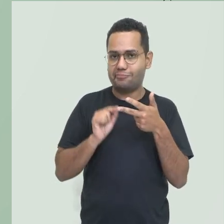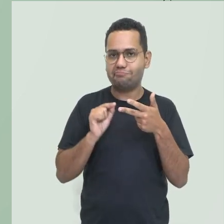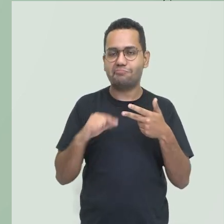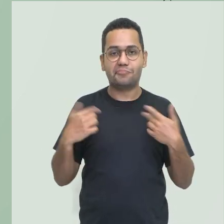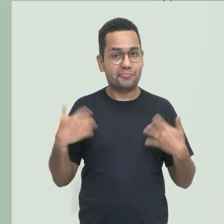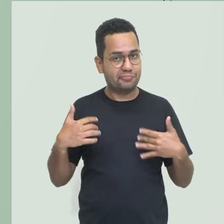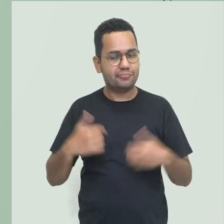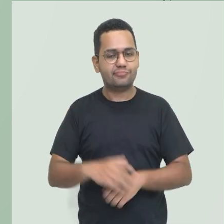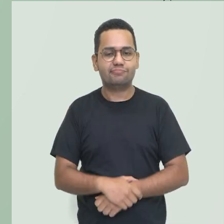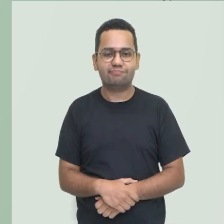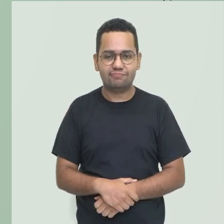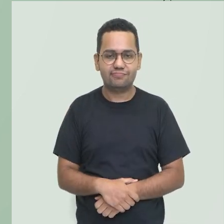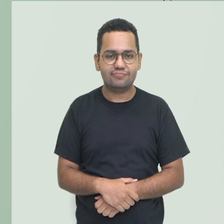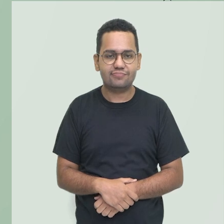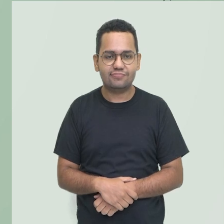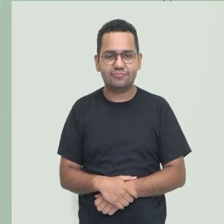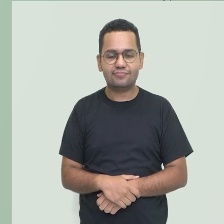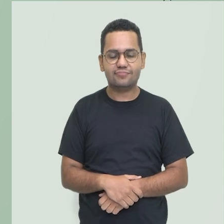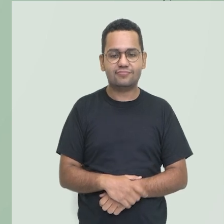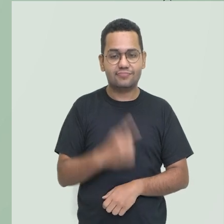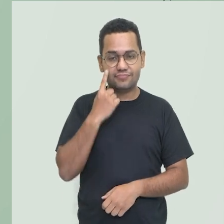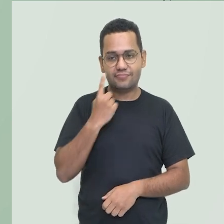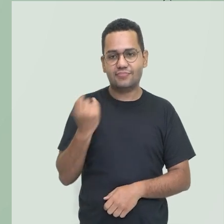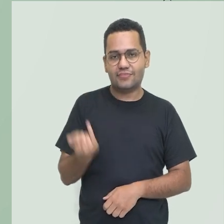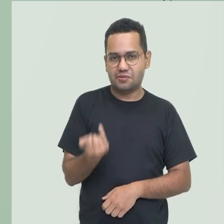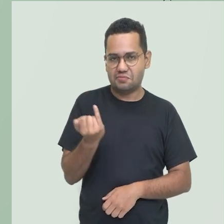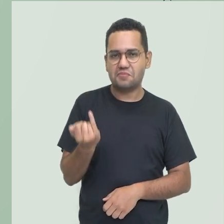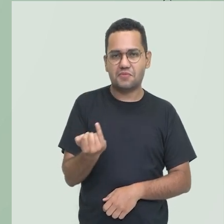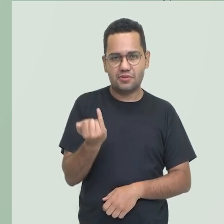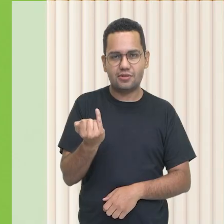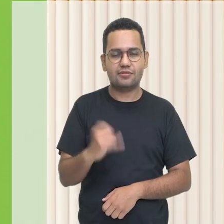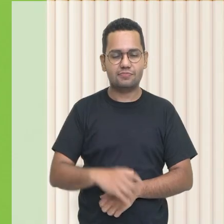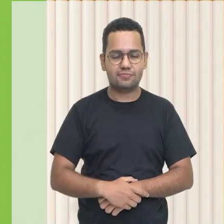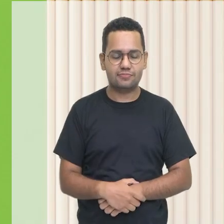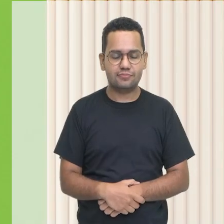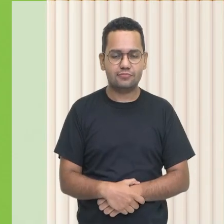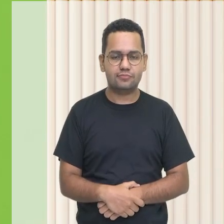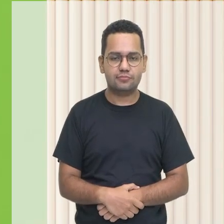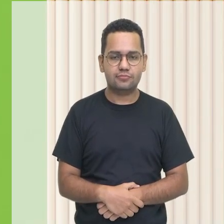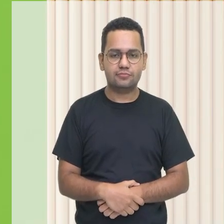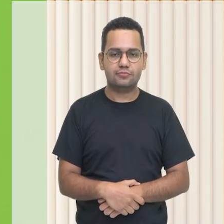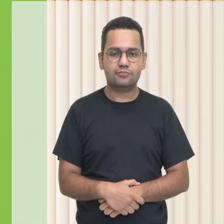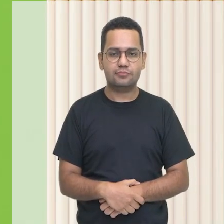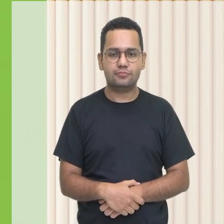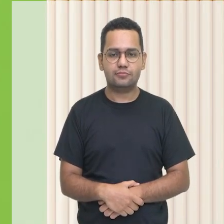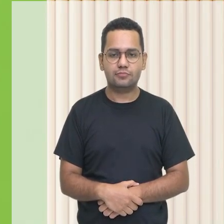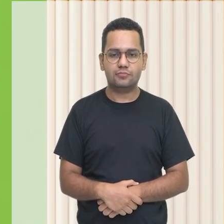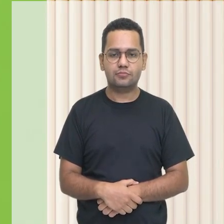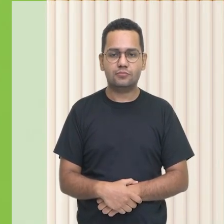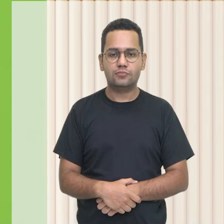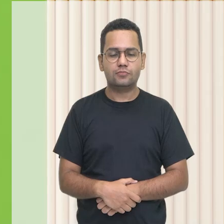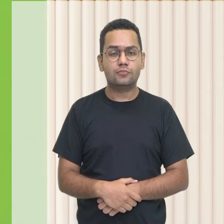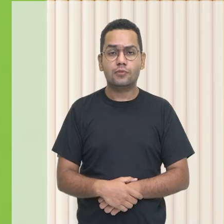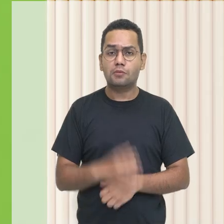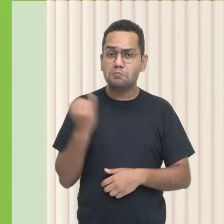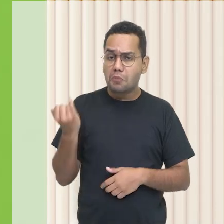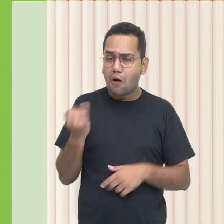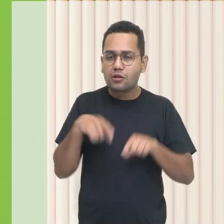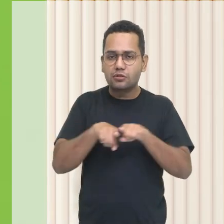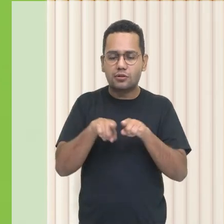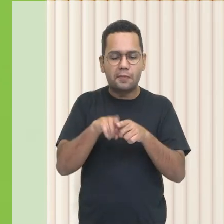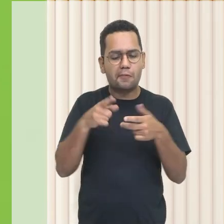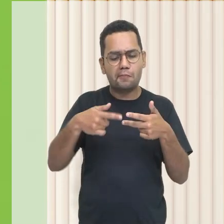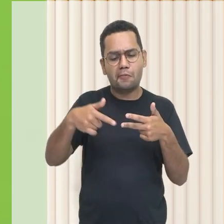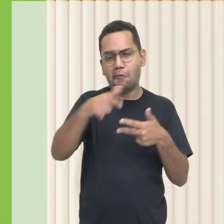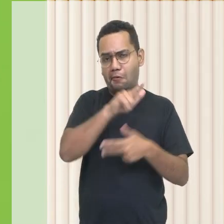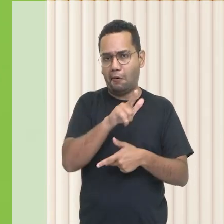esses números da Mata Atlântica para vocês. Mais uma vez, tão importante quanto os biomas que nós vimos anteriormente,